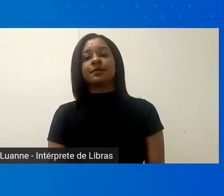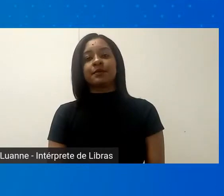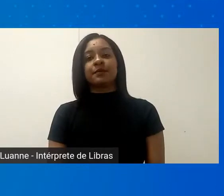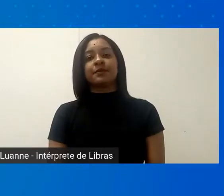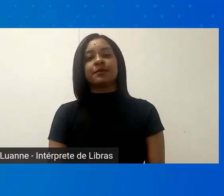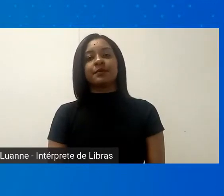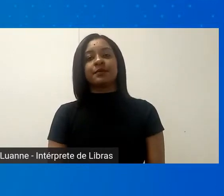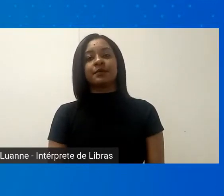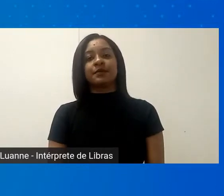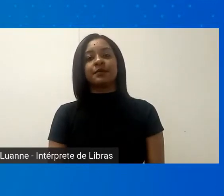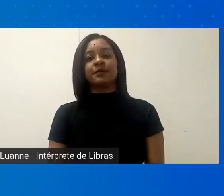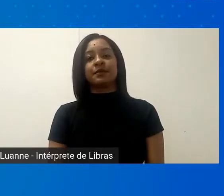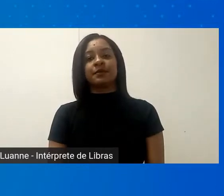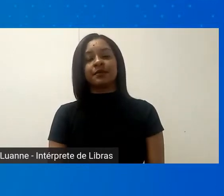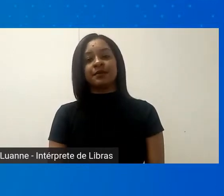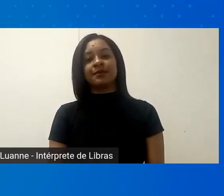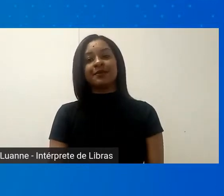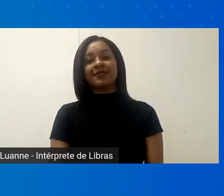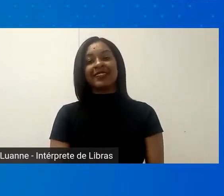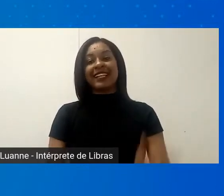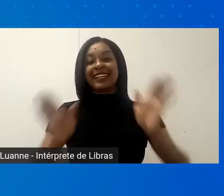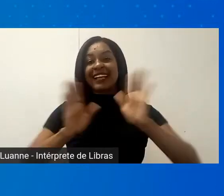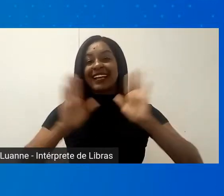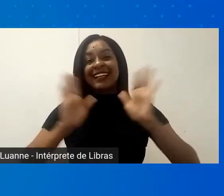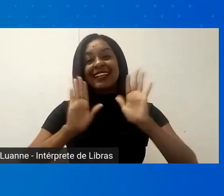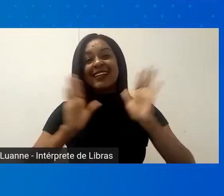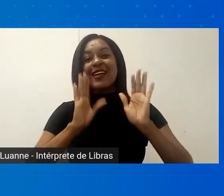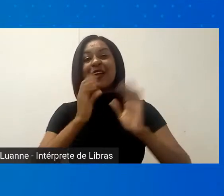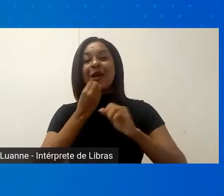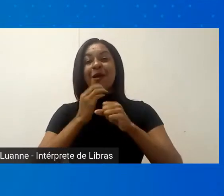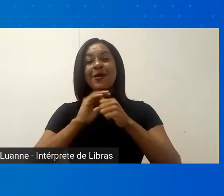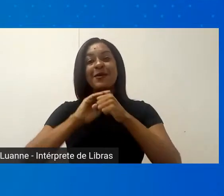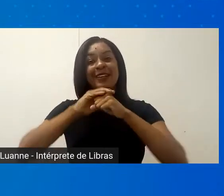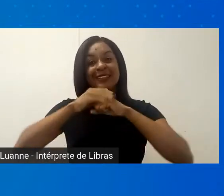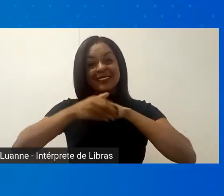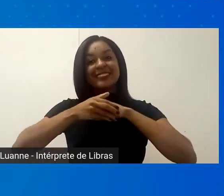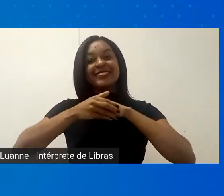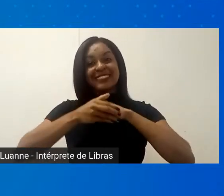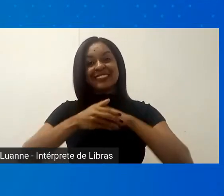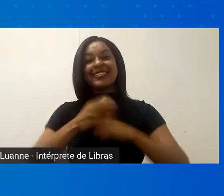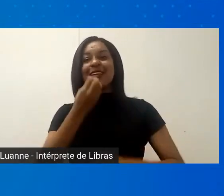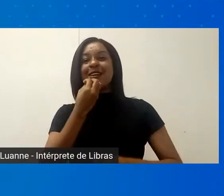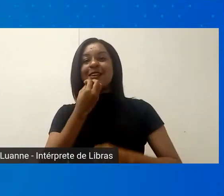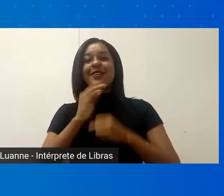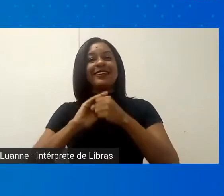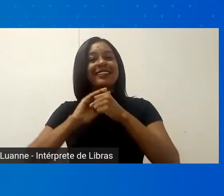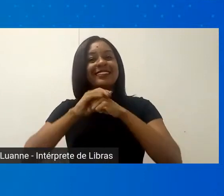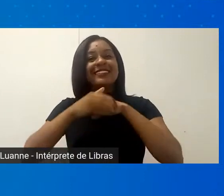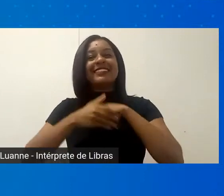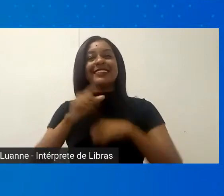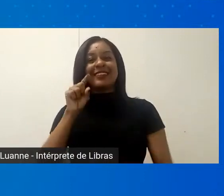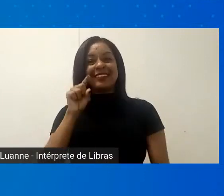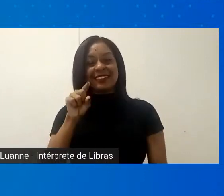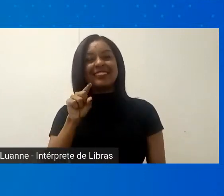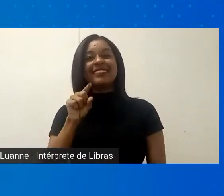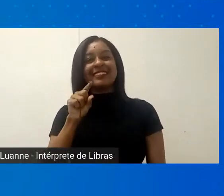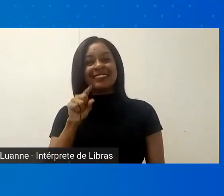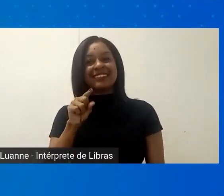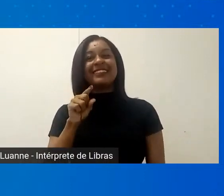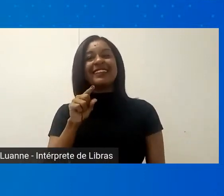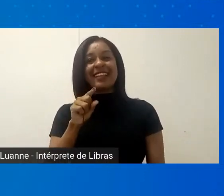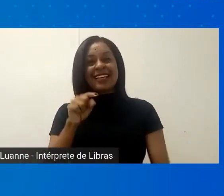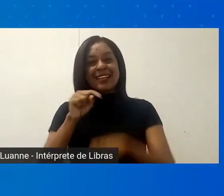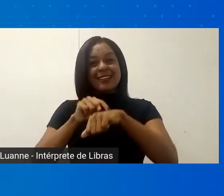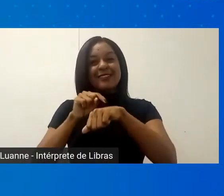olá olá boa noite boa noite para você que já está aqui já faz até algum tempo porque nós estamos